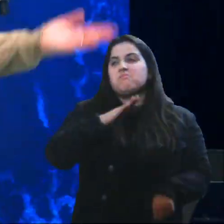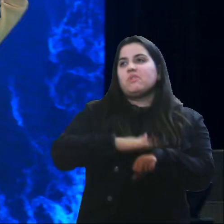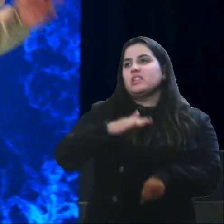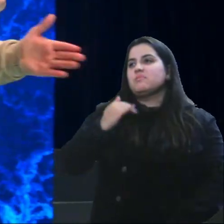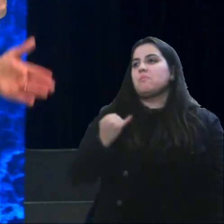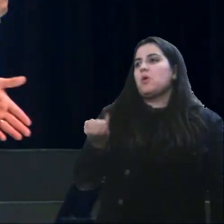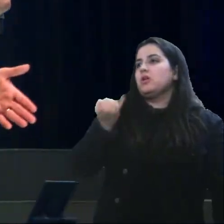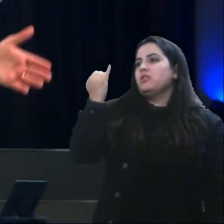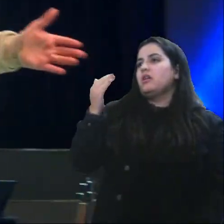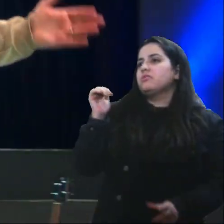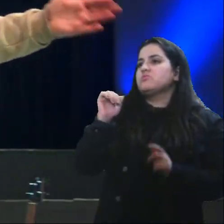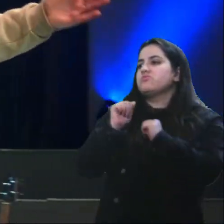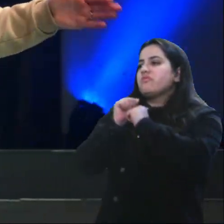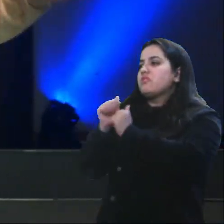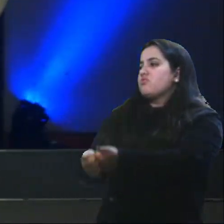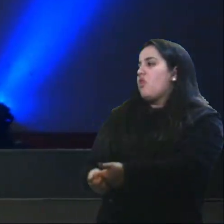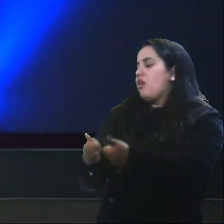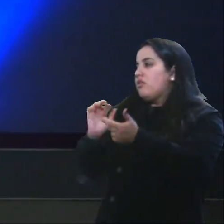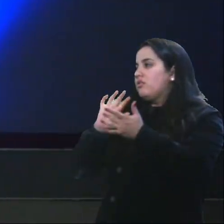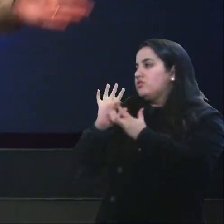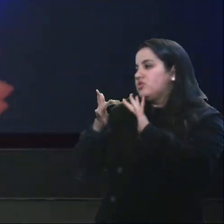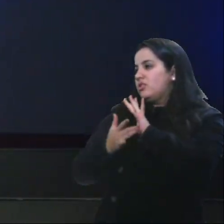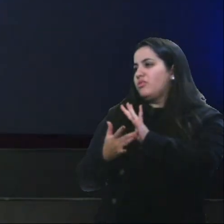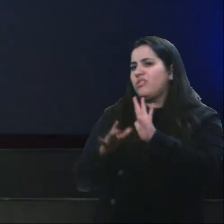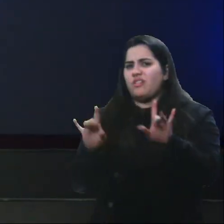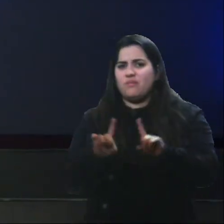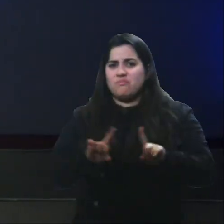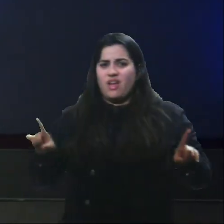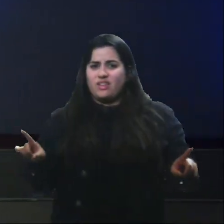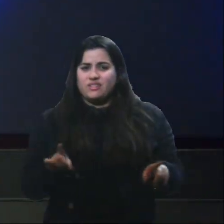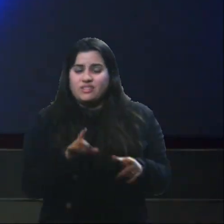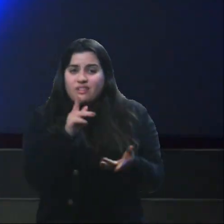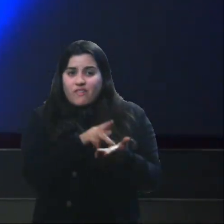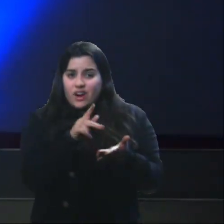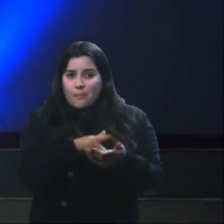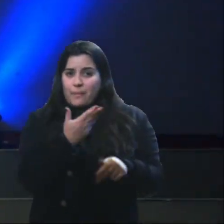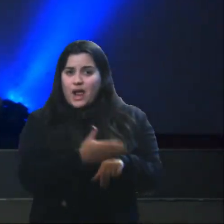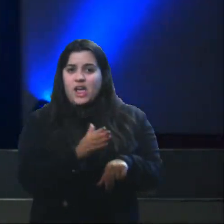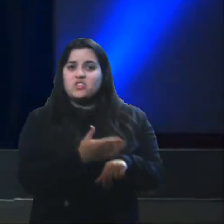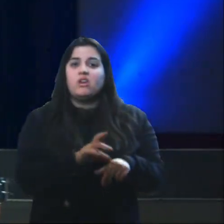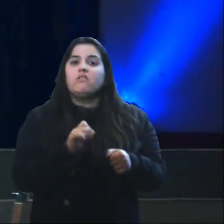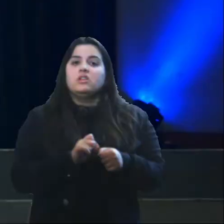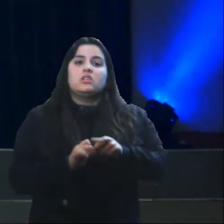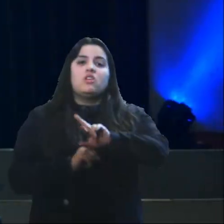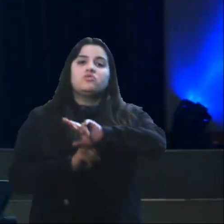mas na prática eles não faziam o que eles mesmos pregavam. Eles